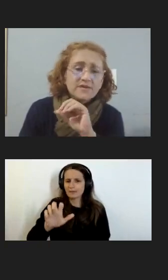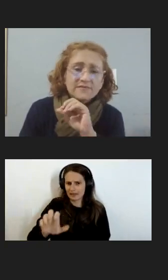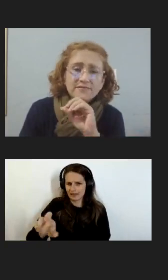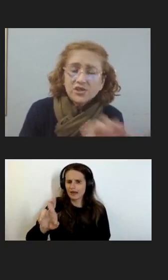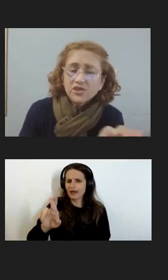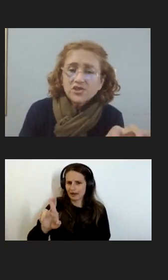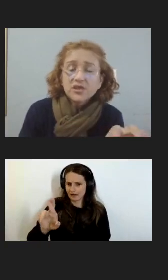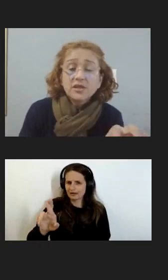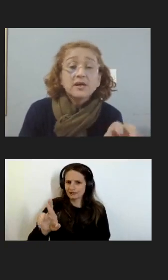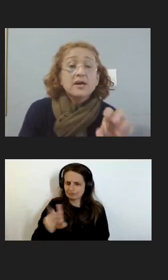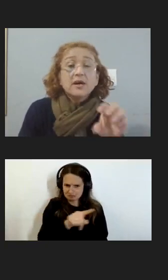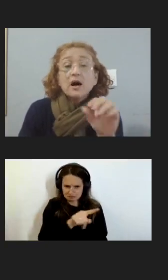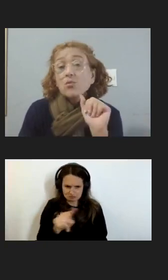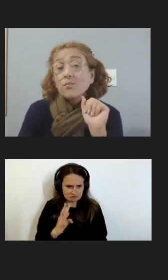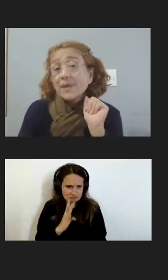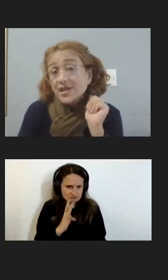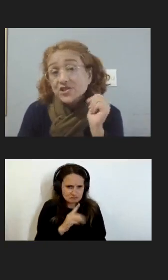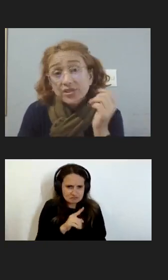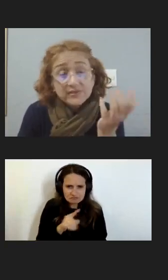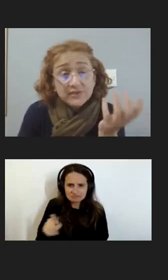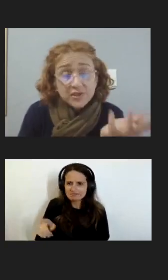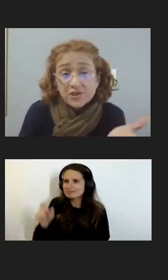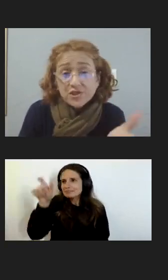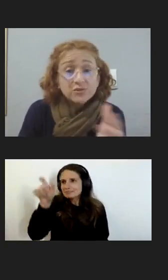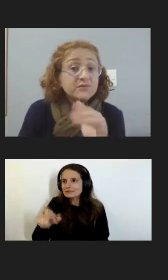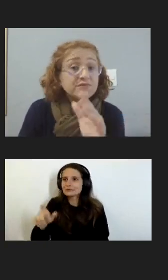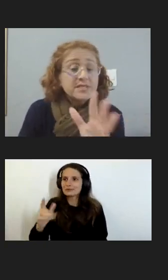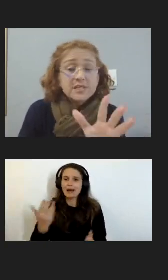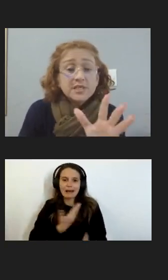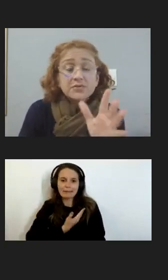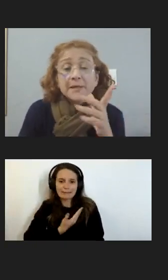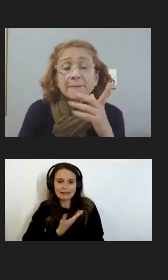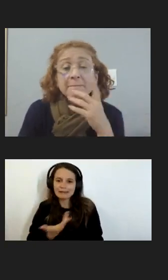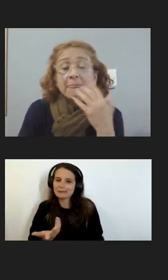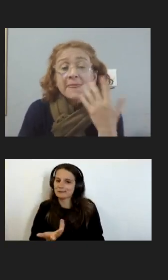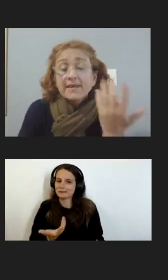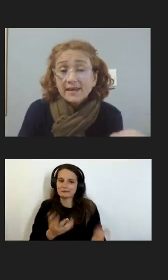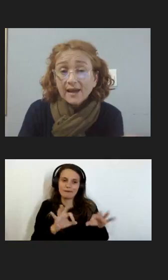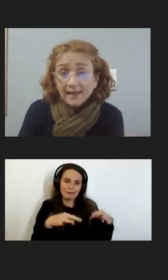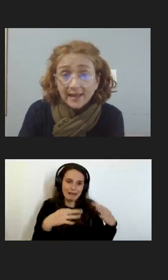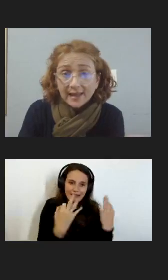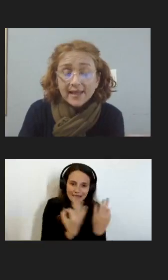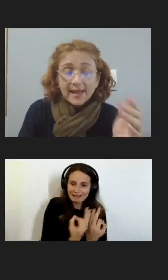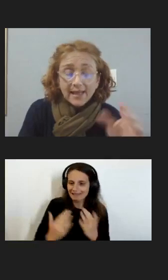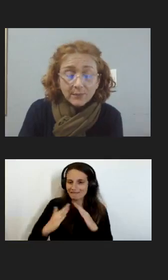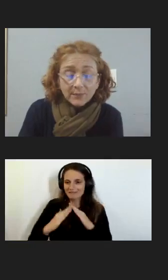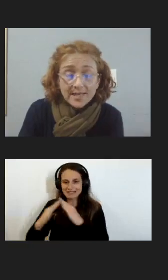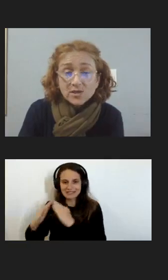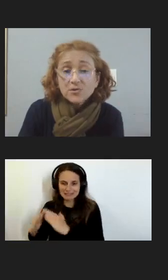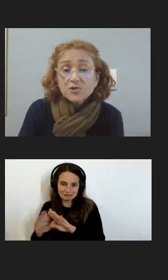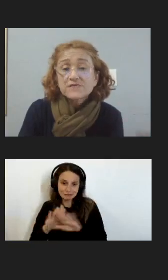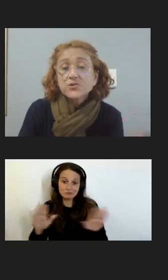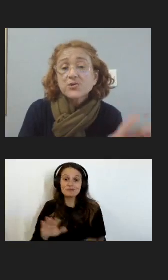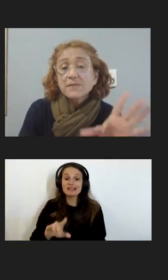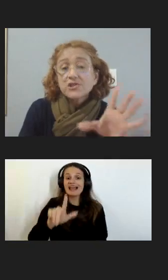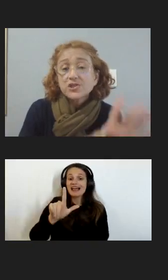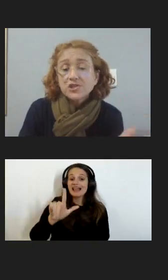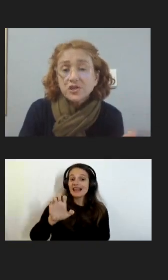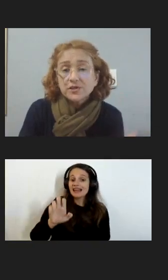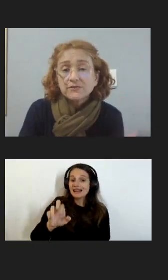alguma revista, algum parente já deve ter tido, algum vizinho, né? Que a LER, ela é uma lesão por